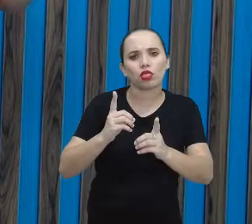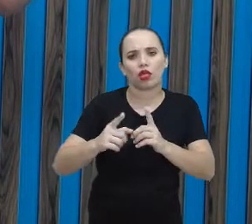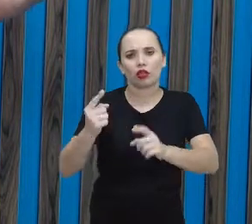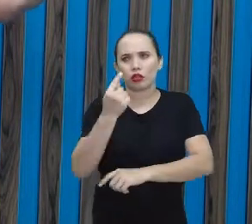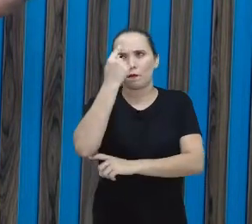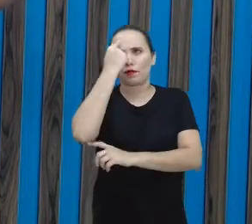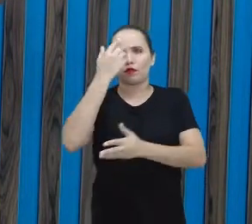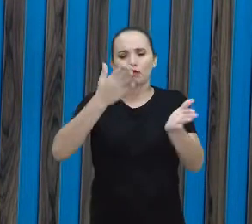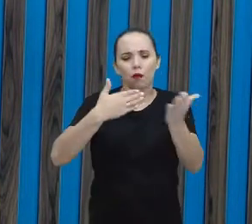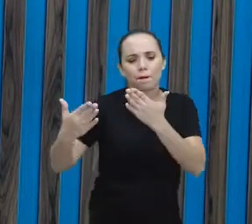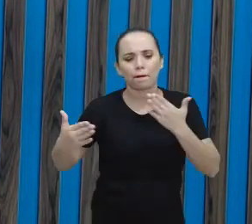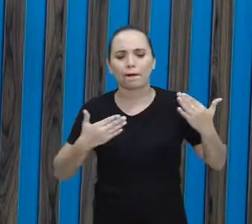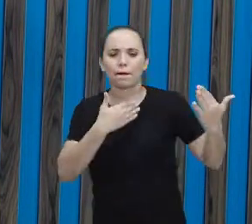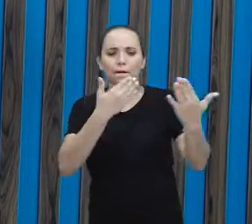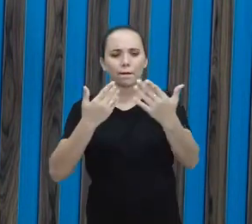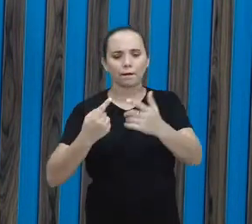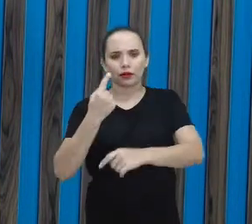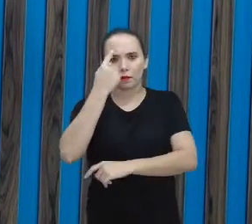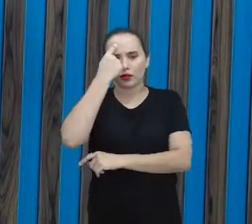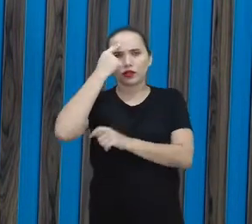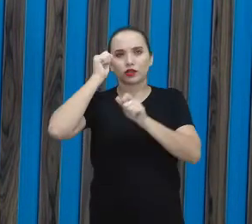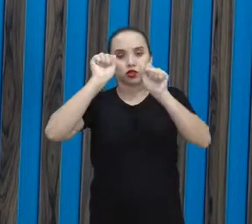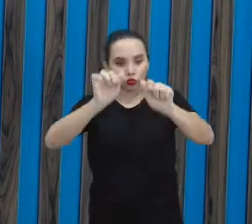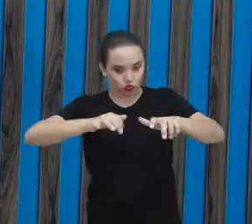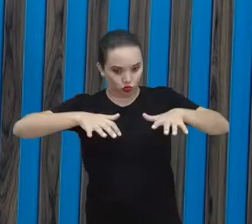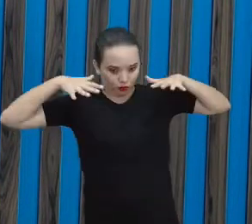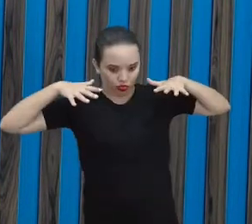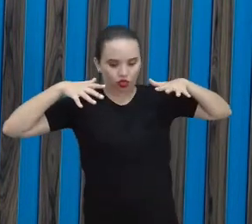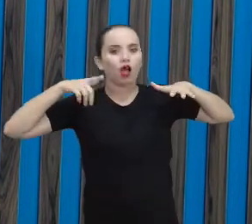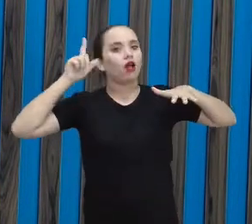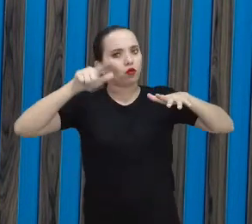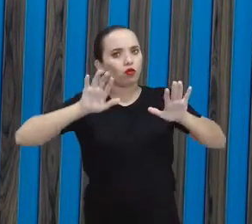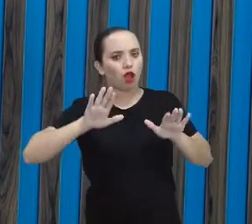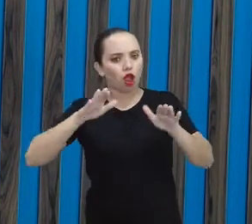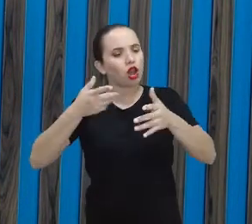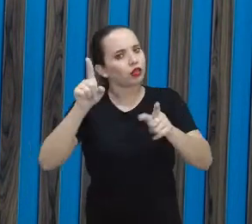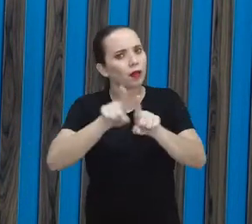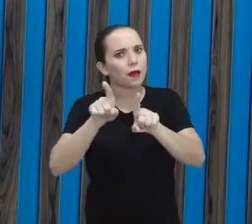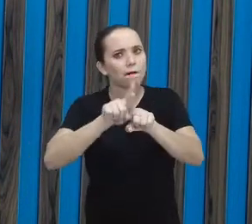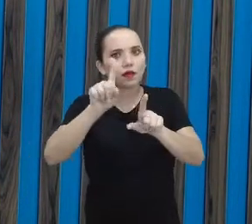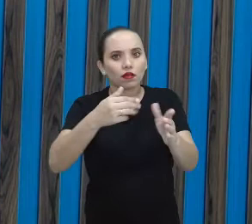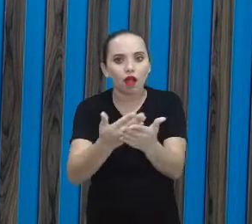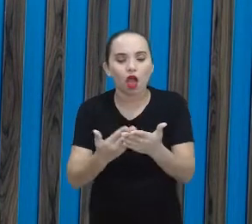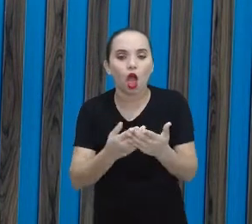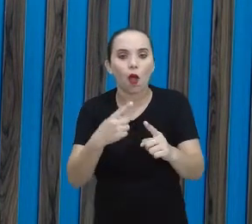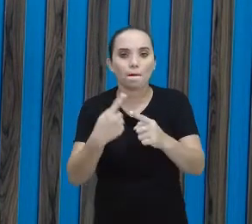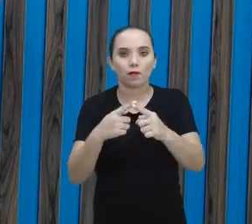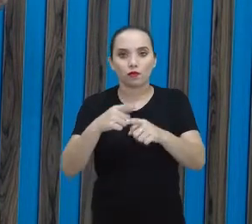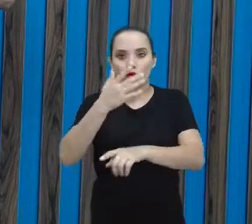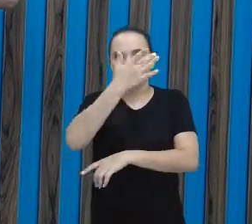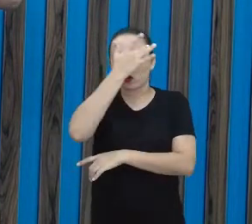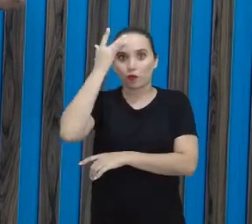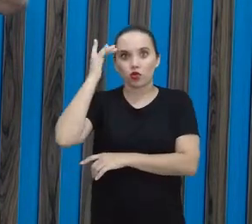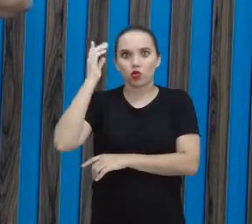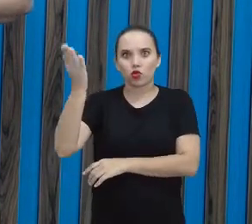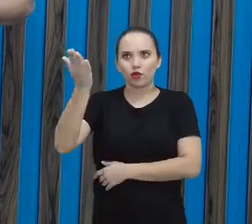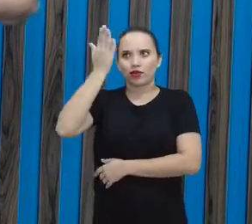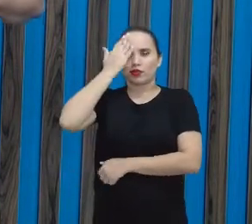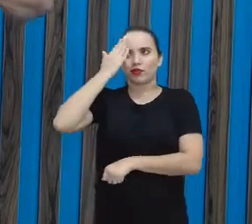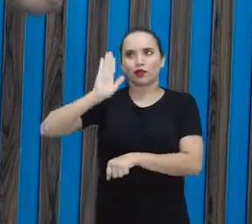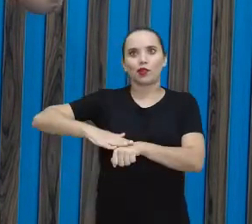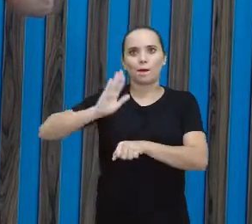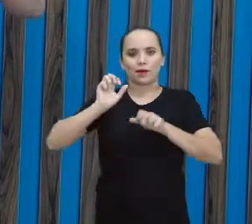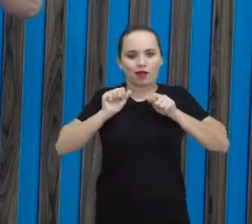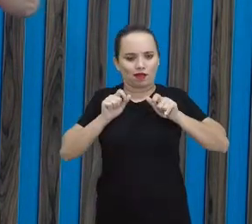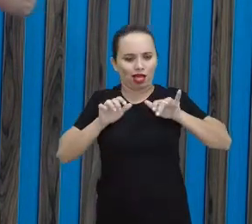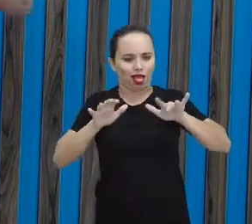pensar aquele espetáculo que está acontecendo, para que as pessoas possam entender melhor e possam difundir